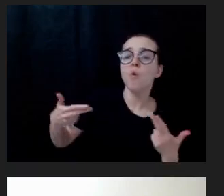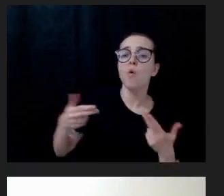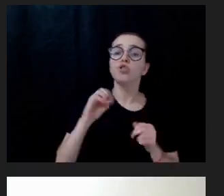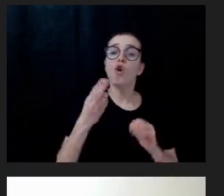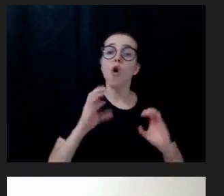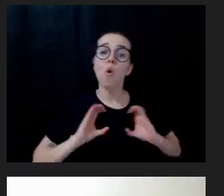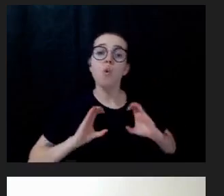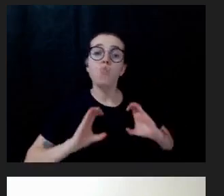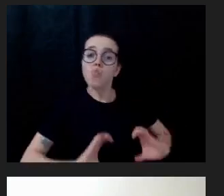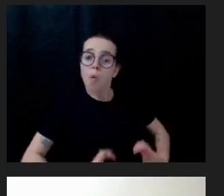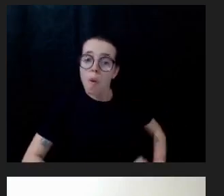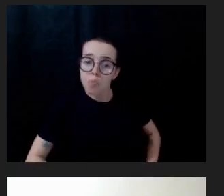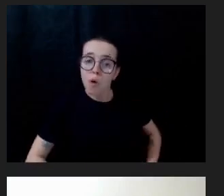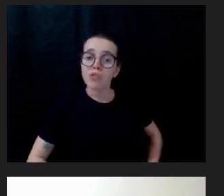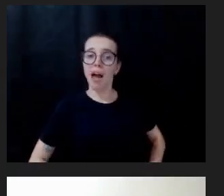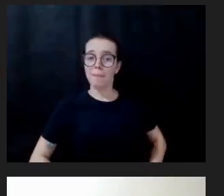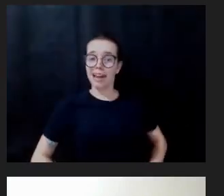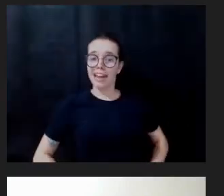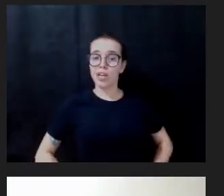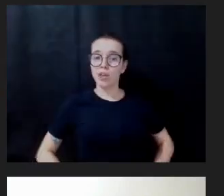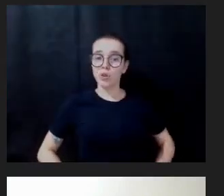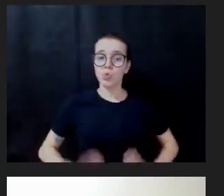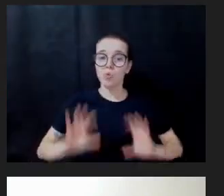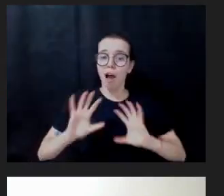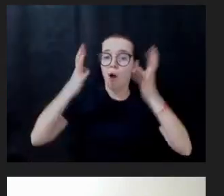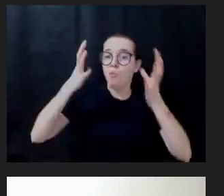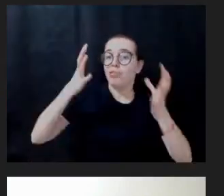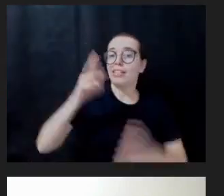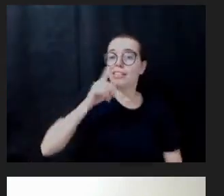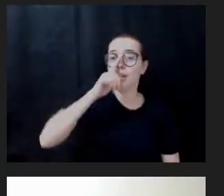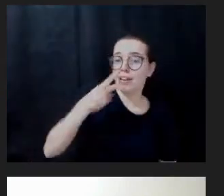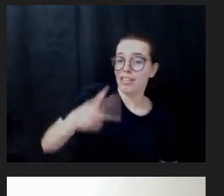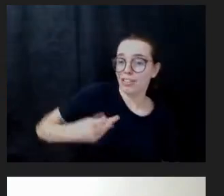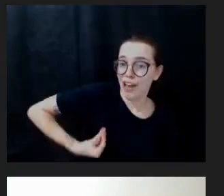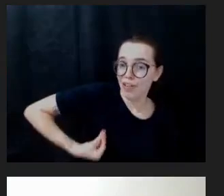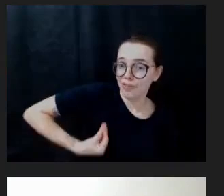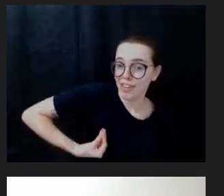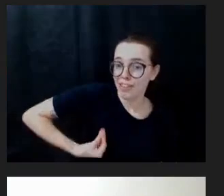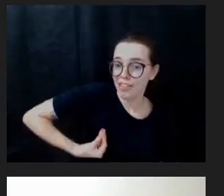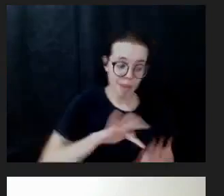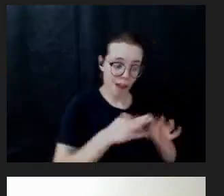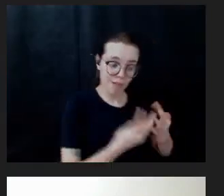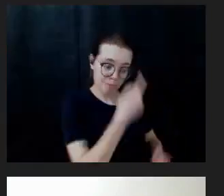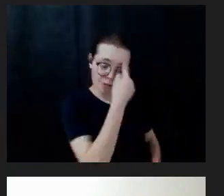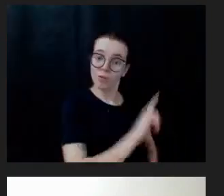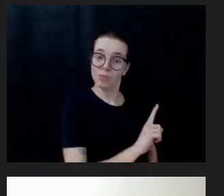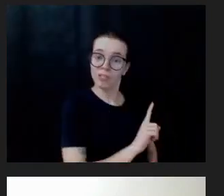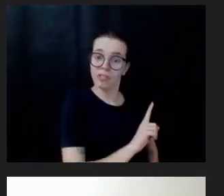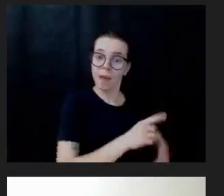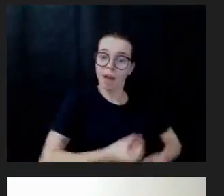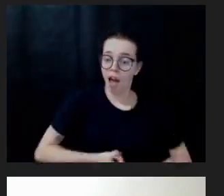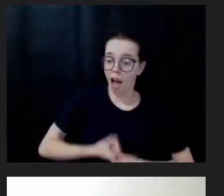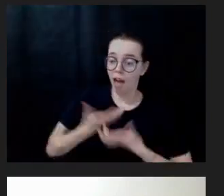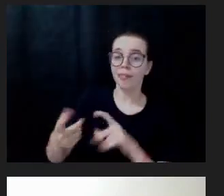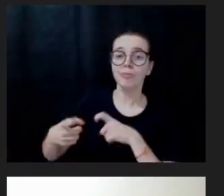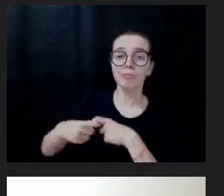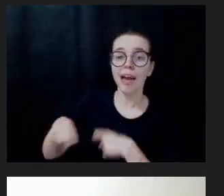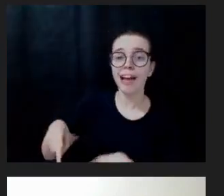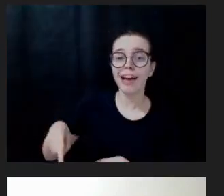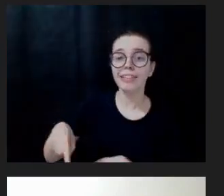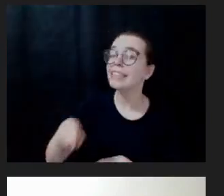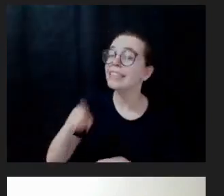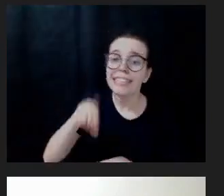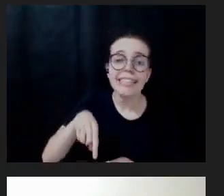ter colocado ele em risco, e que são coisas muito peculiares da relação